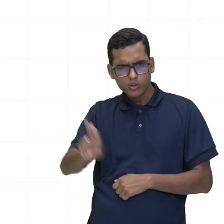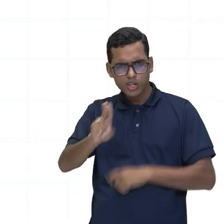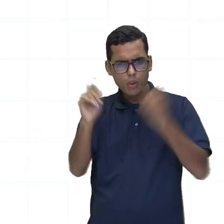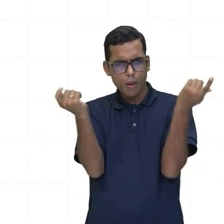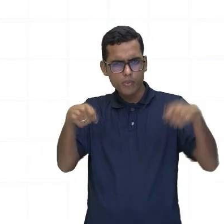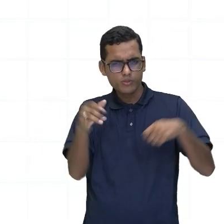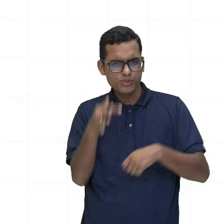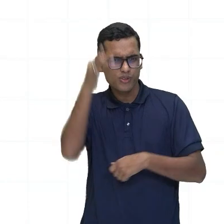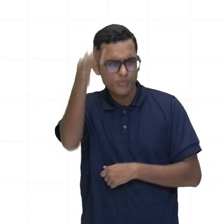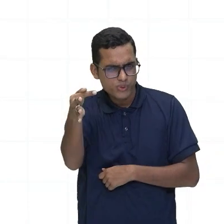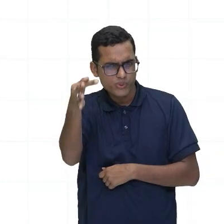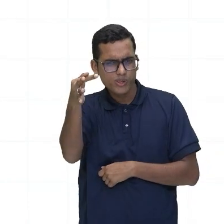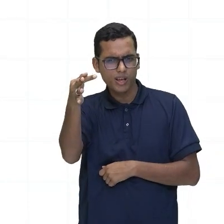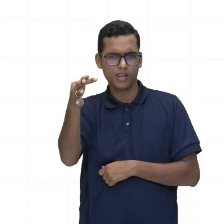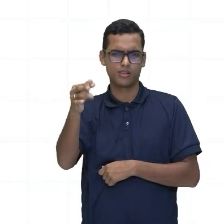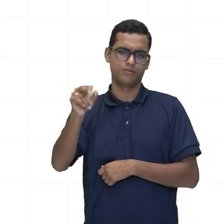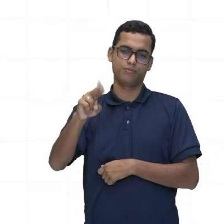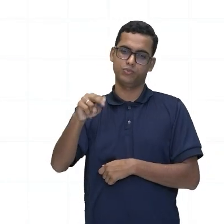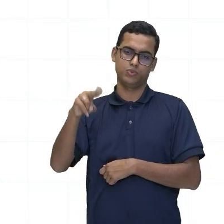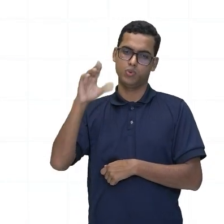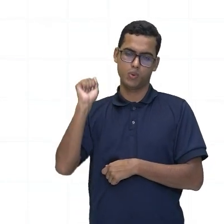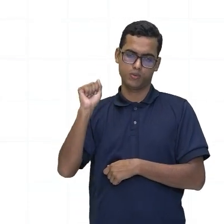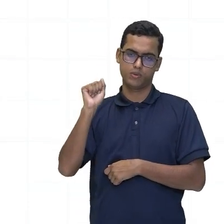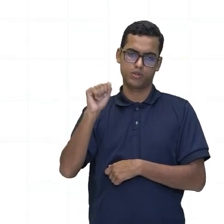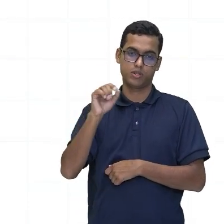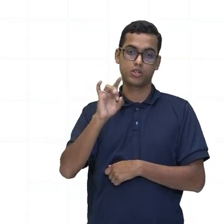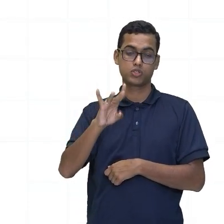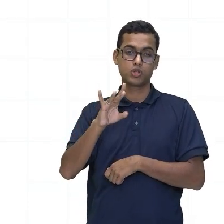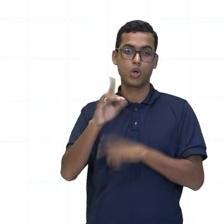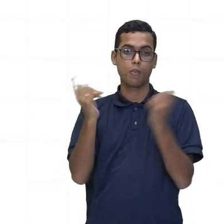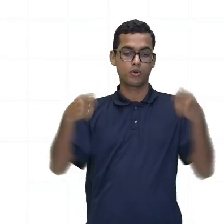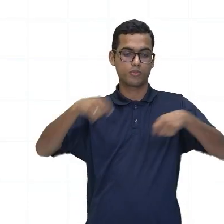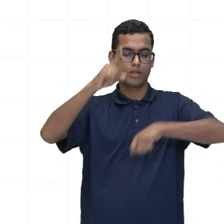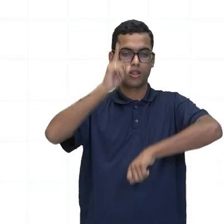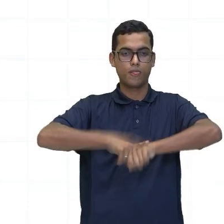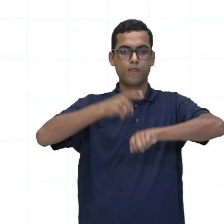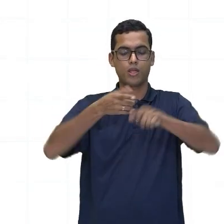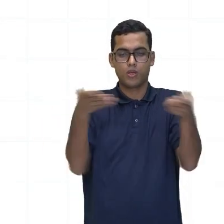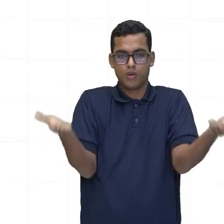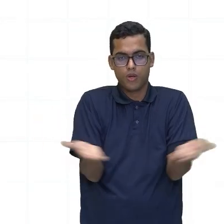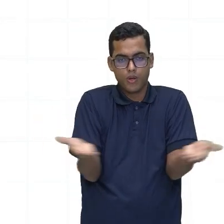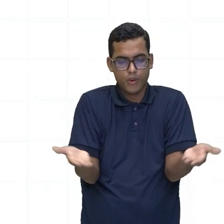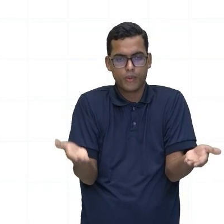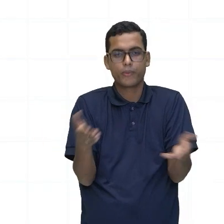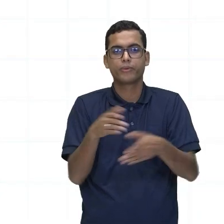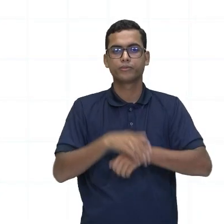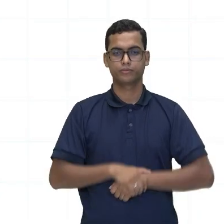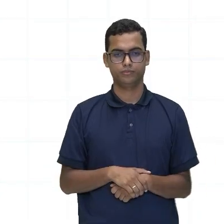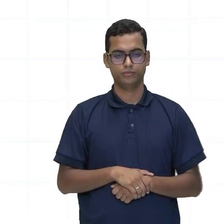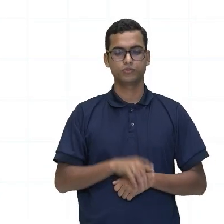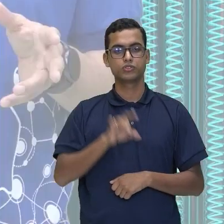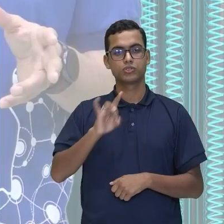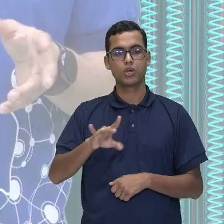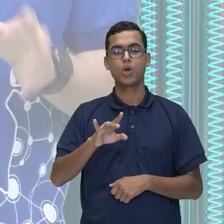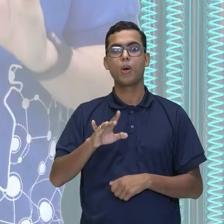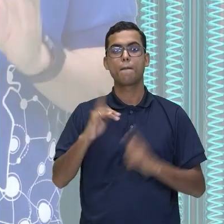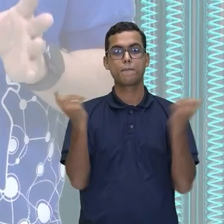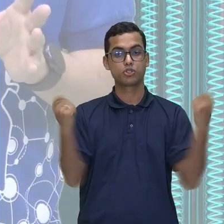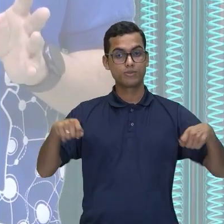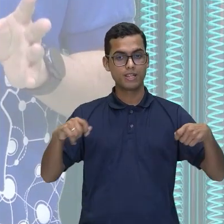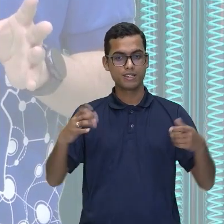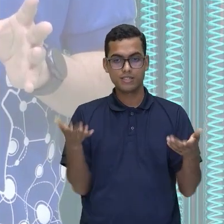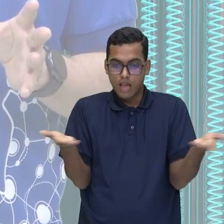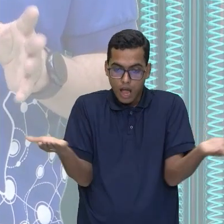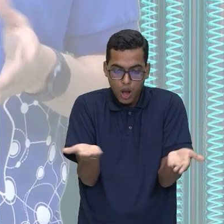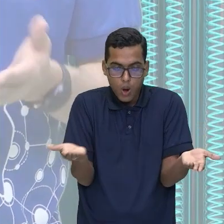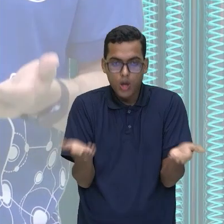é utilizado, então, para falar de possibilidades futuras, tá? Ele sempre fala de uma possibilidade ali do presente, algo que pode ou não acontecer, sem